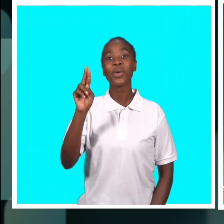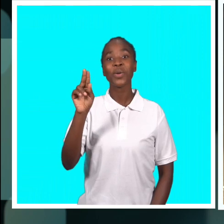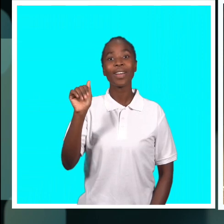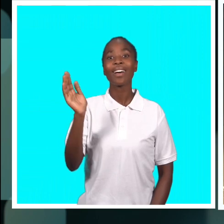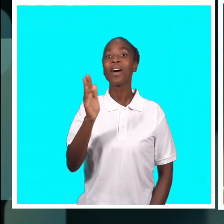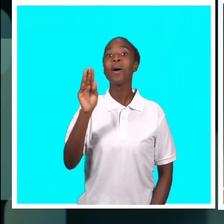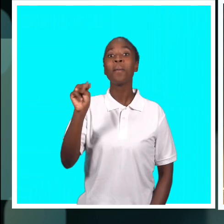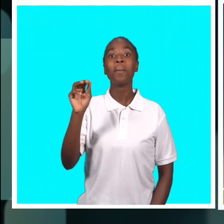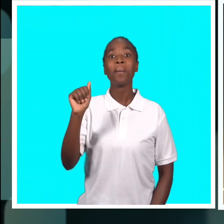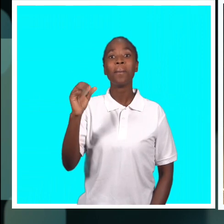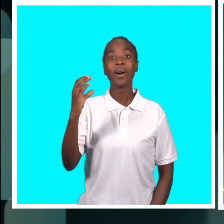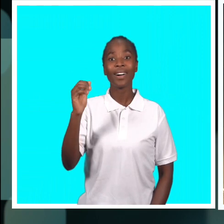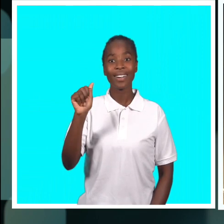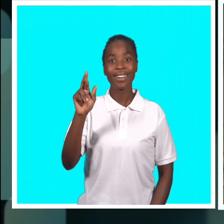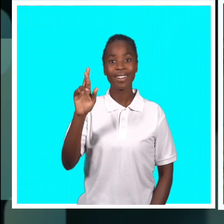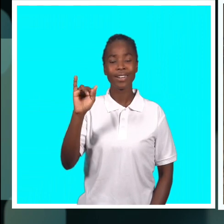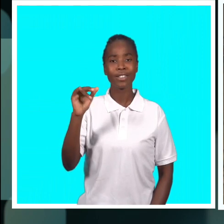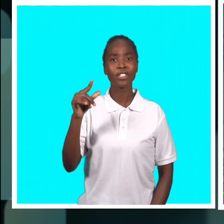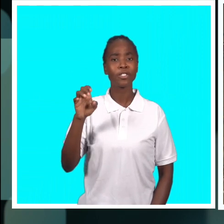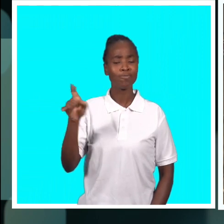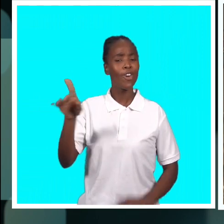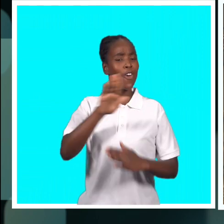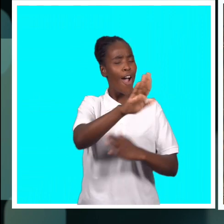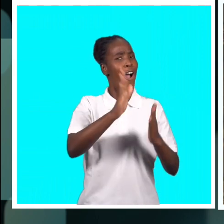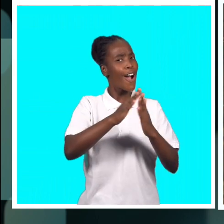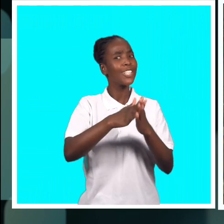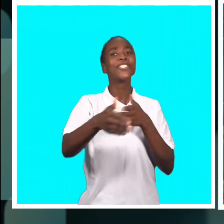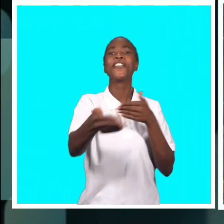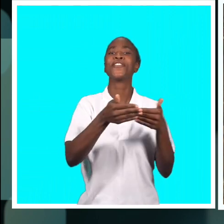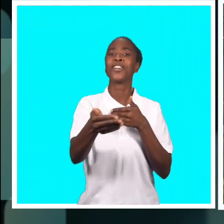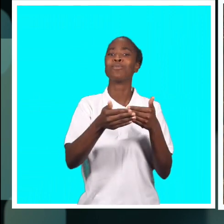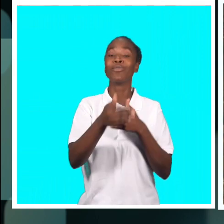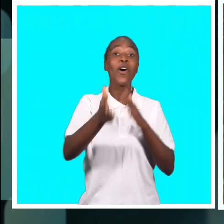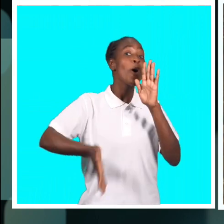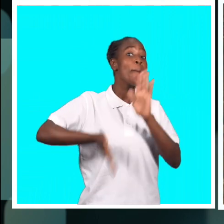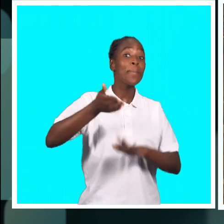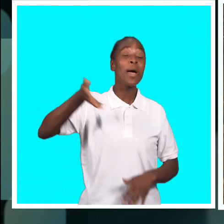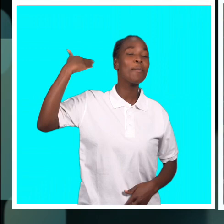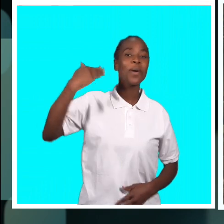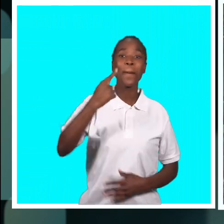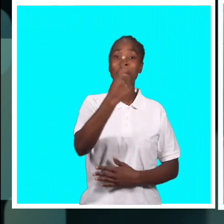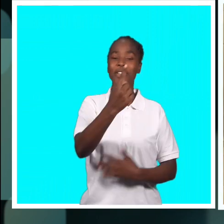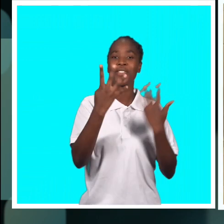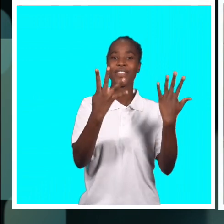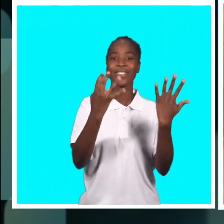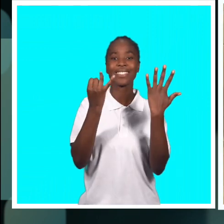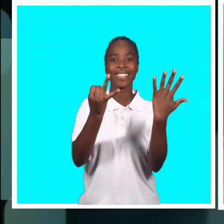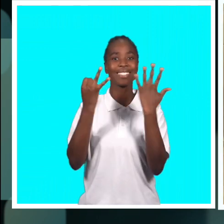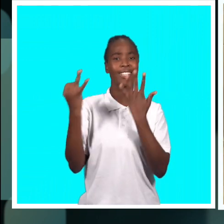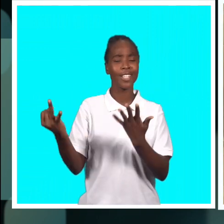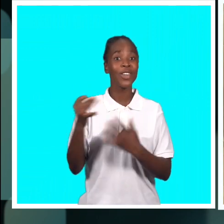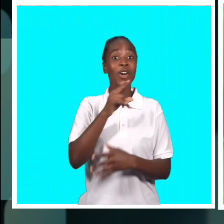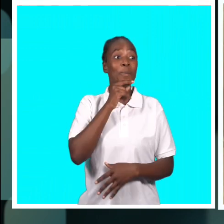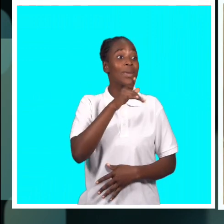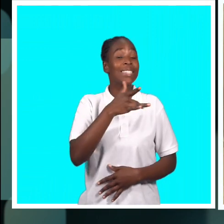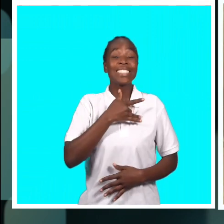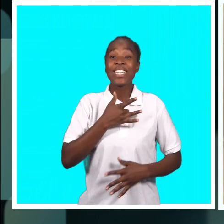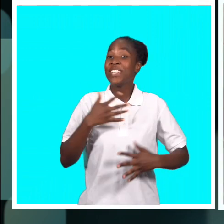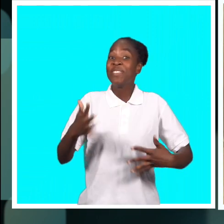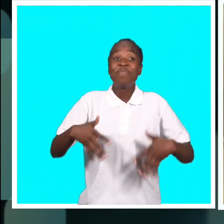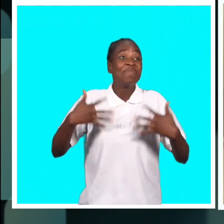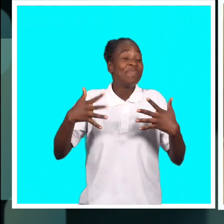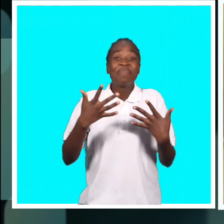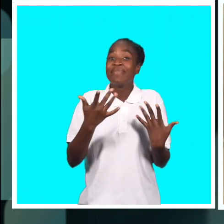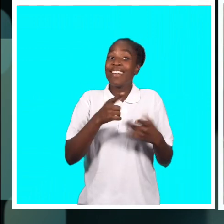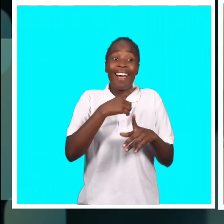Mabu seu vizinho de quem em 1977 descubriu o